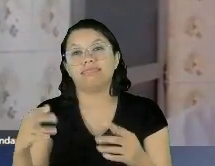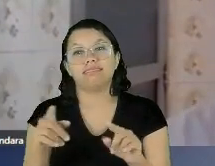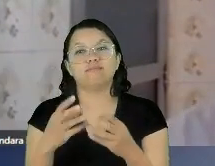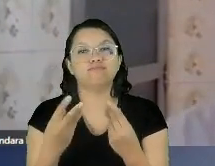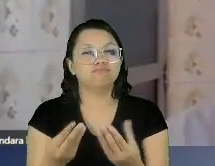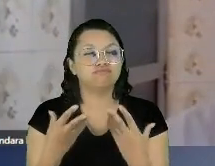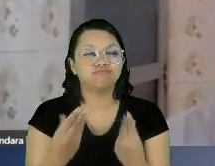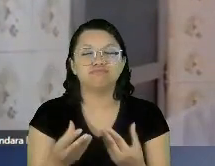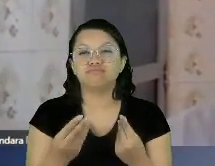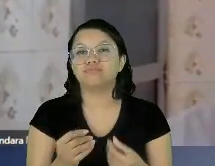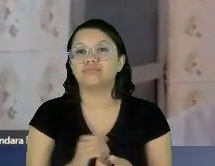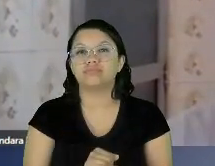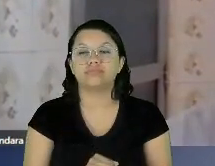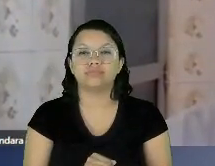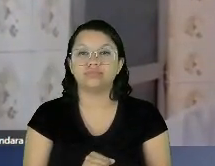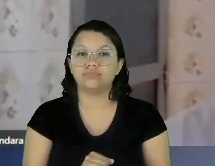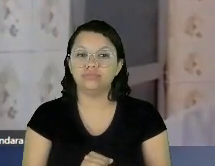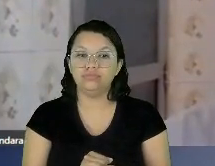Muito obrigada,